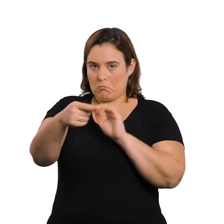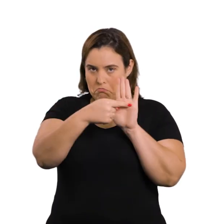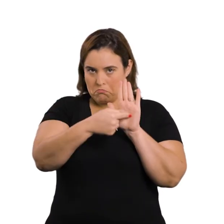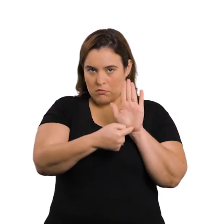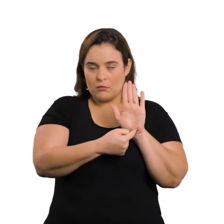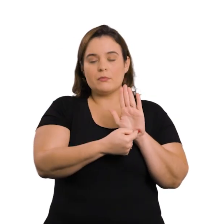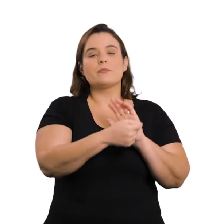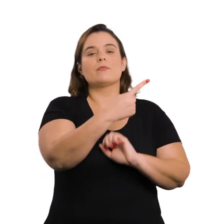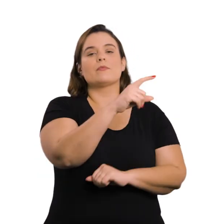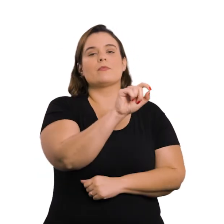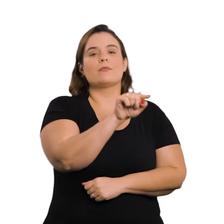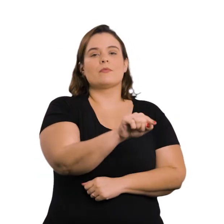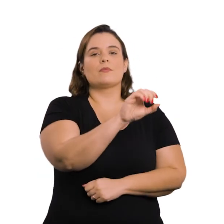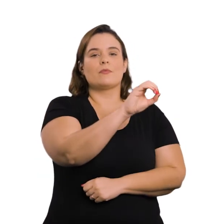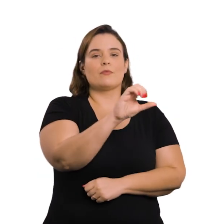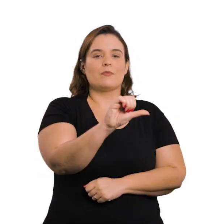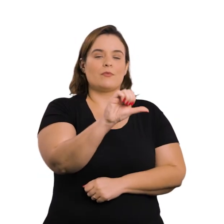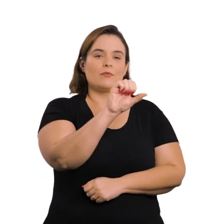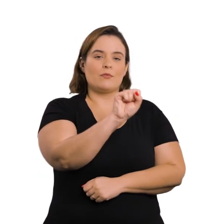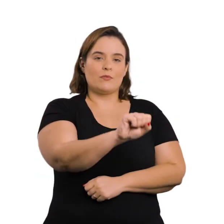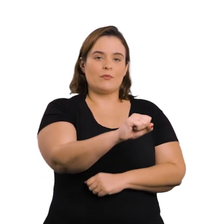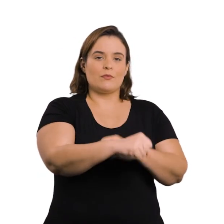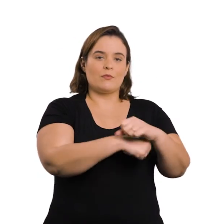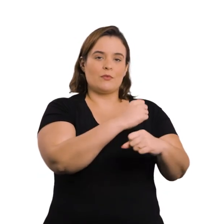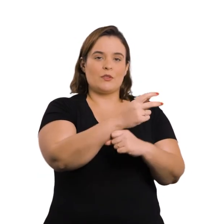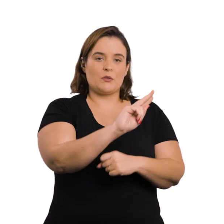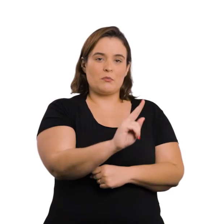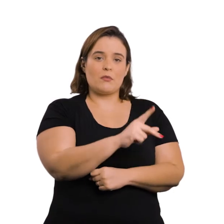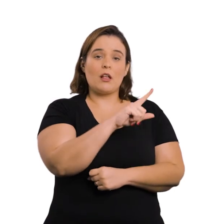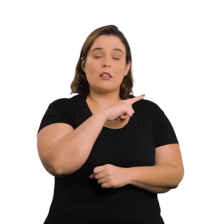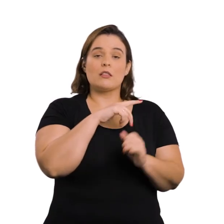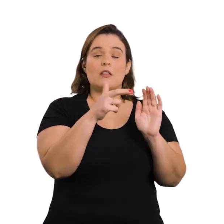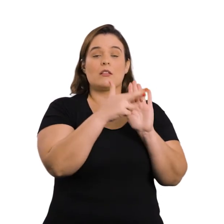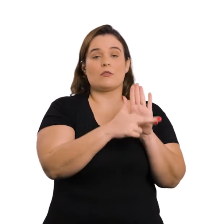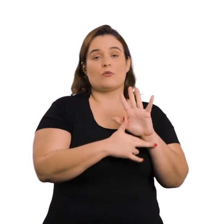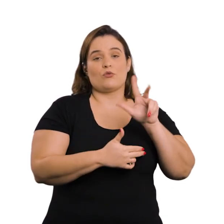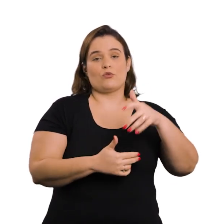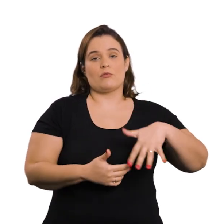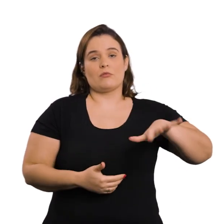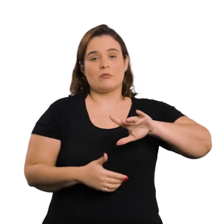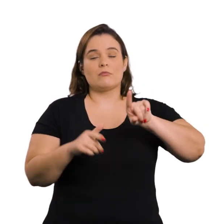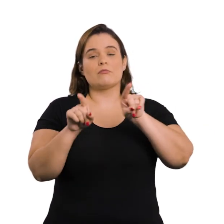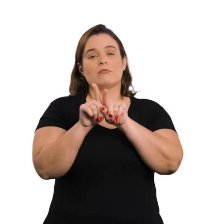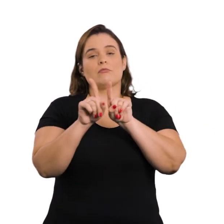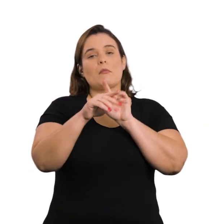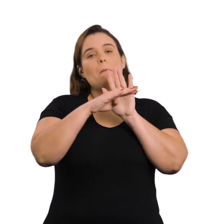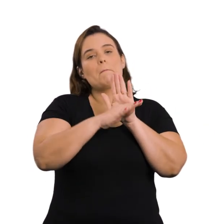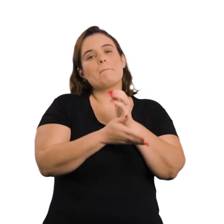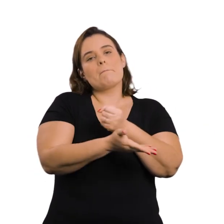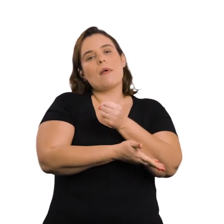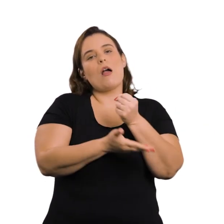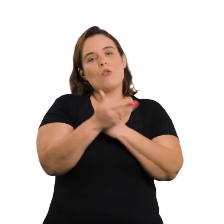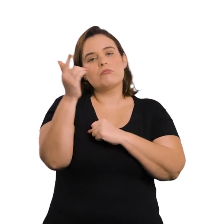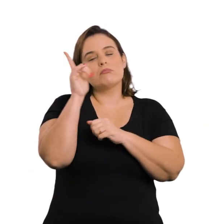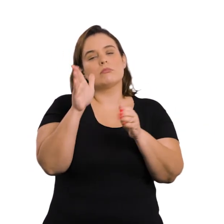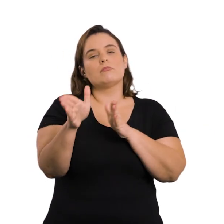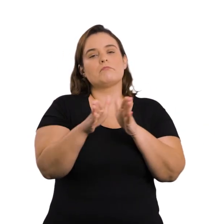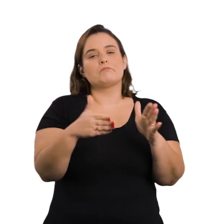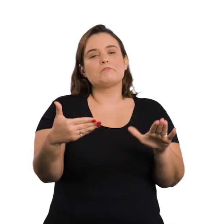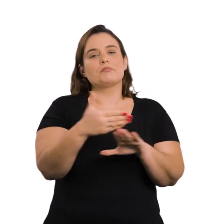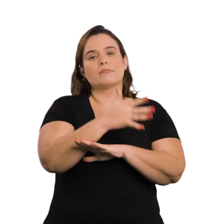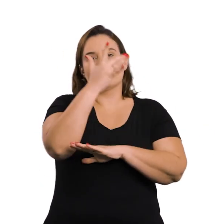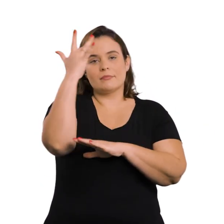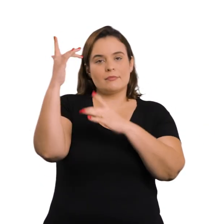pessoas que especifica, e 10.098 de 2000, que estabelece normas gerais e critérios básicos para a promoção